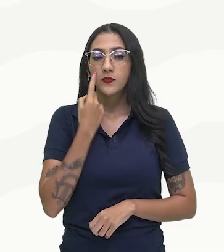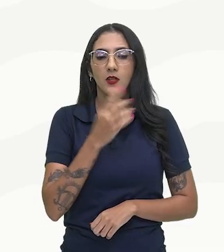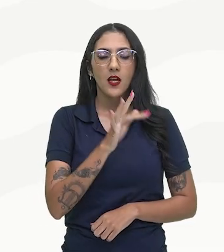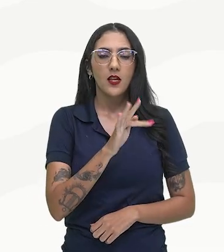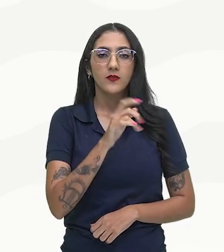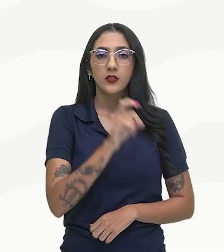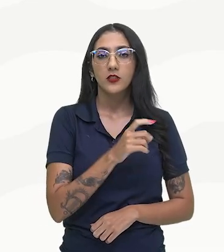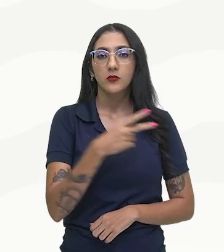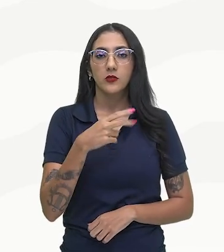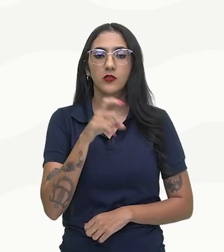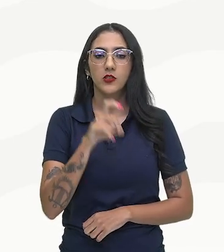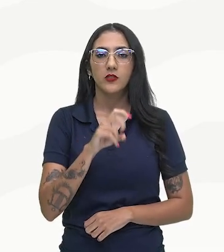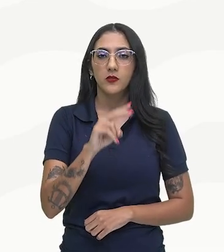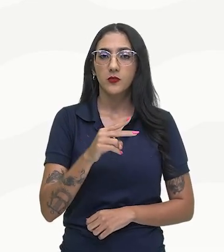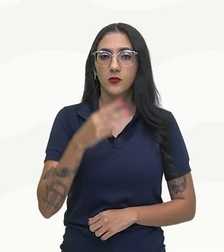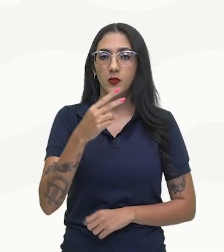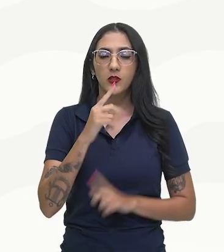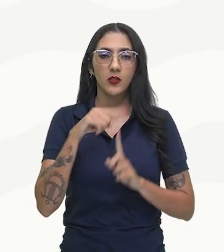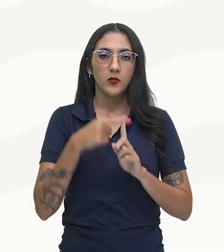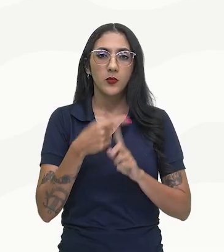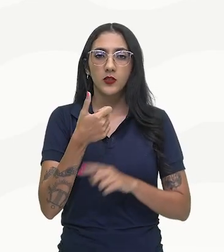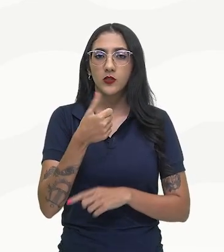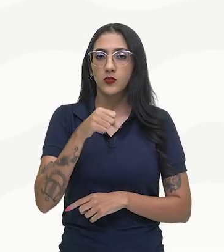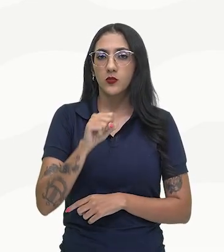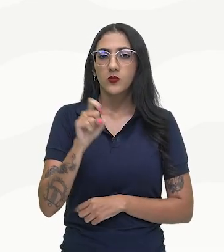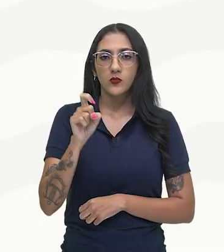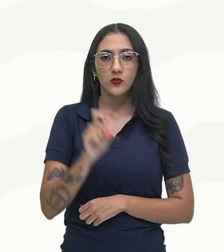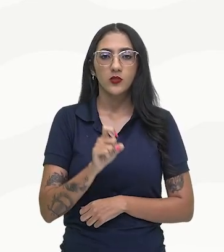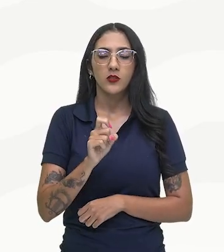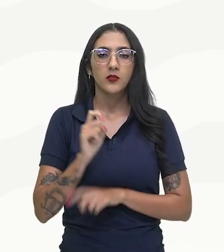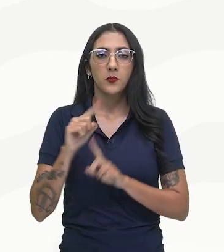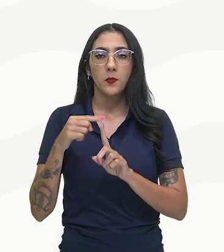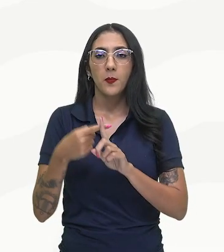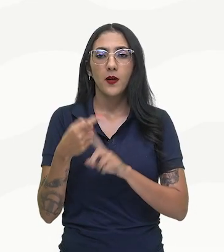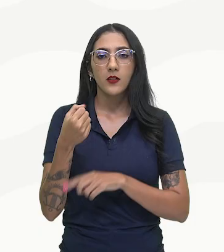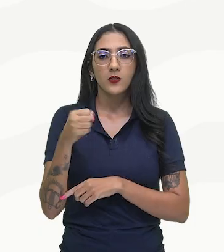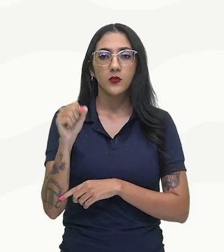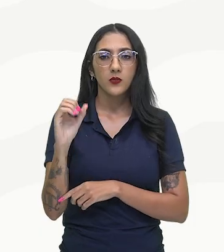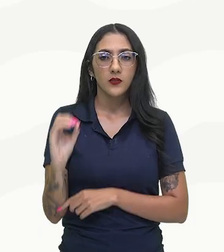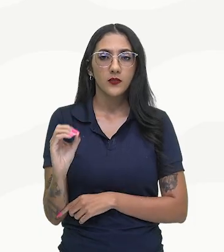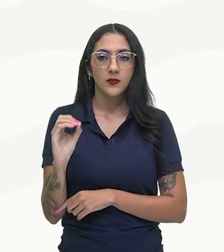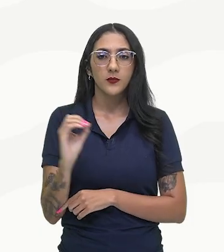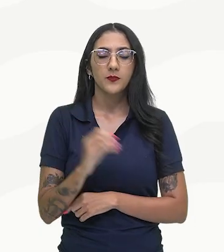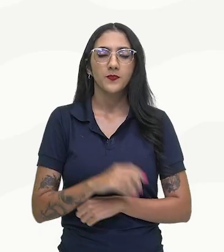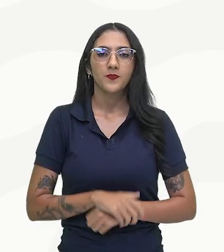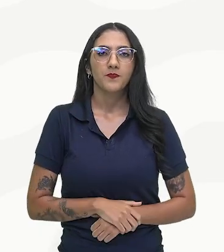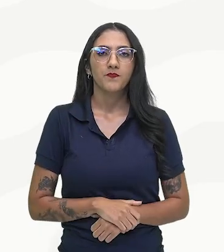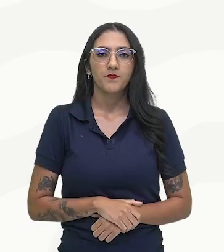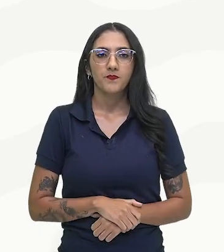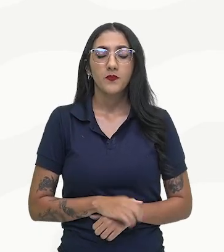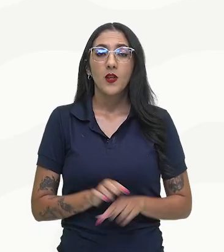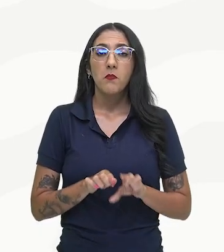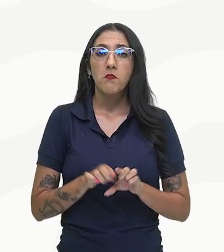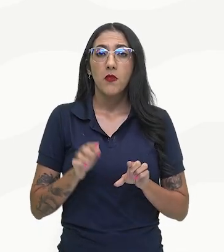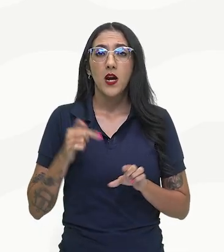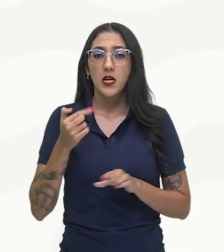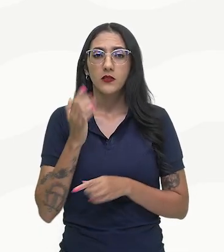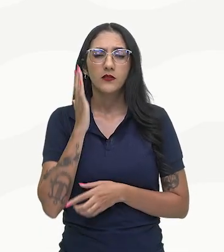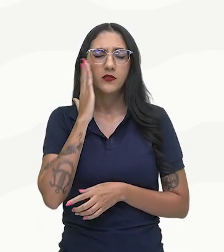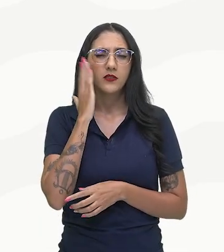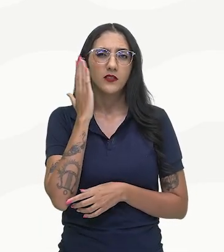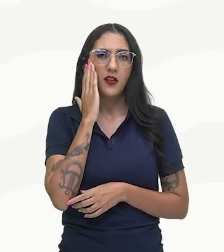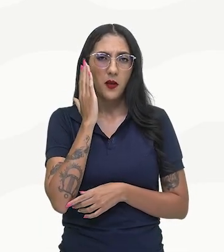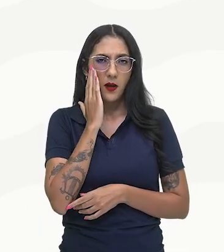x igual a x ao quadrado mais 18x mais 80. Mas a gente já sabe o valor de